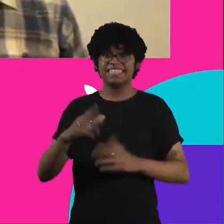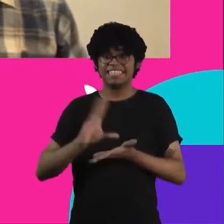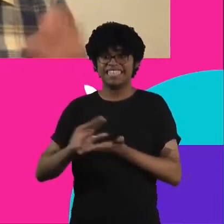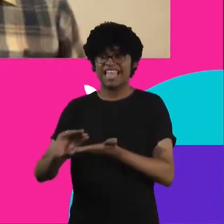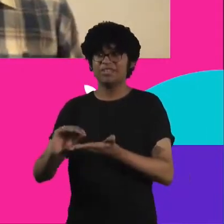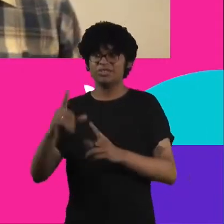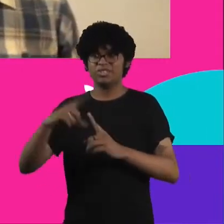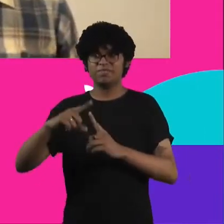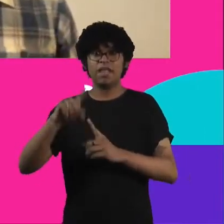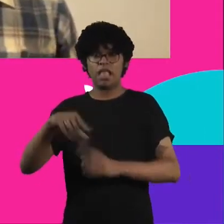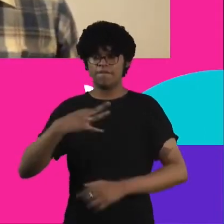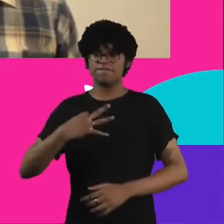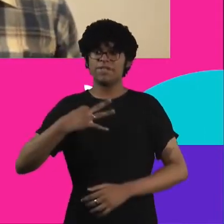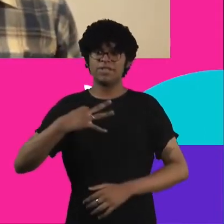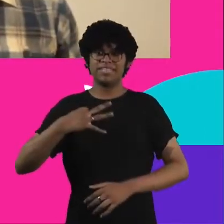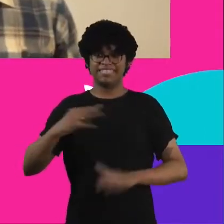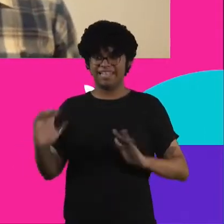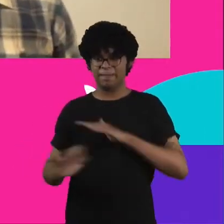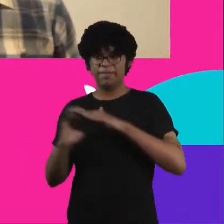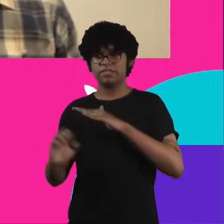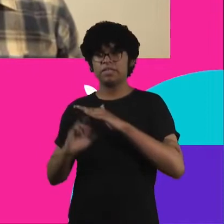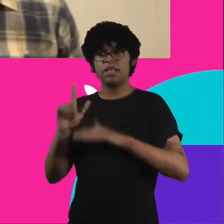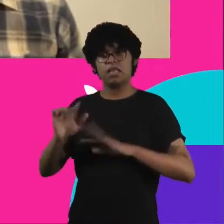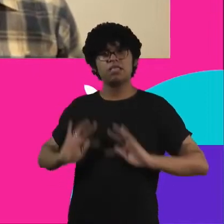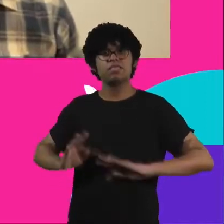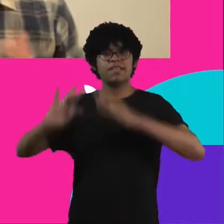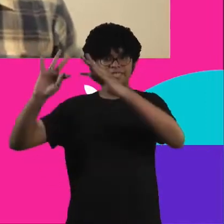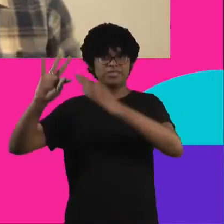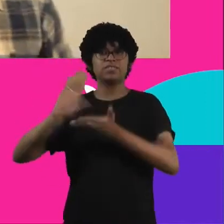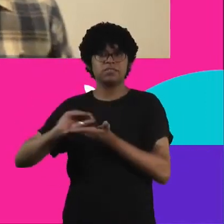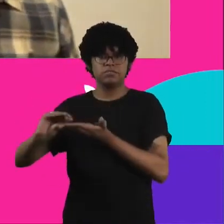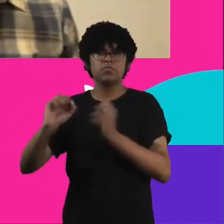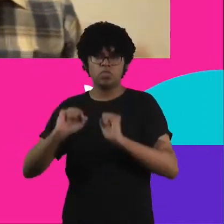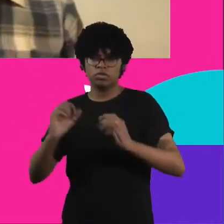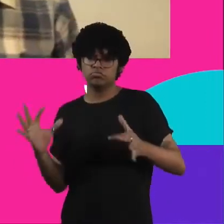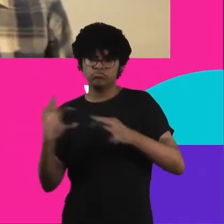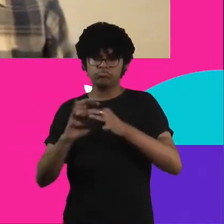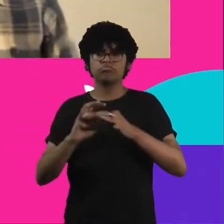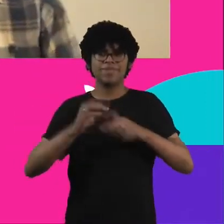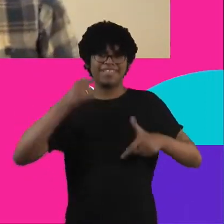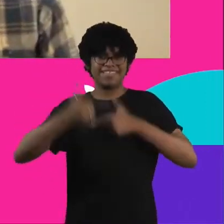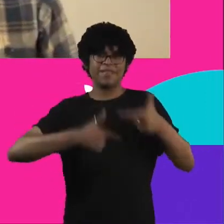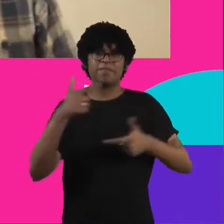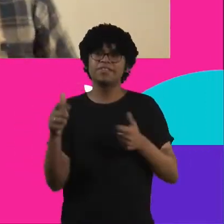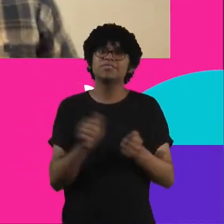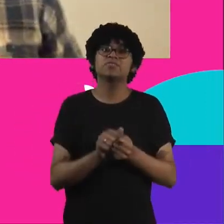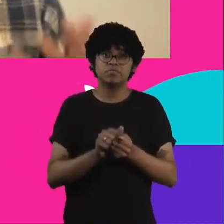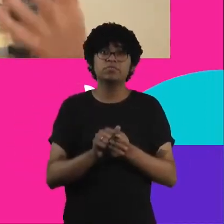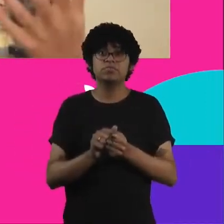minha fundação da DataKind, que é uma organização sem fins lucrativos de voluntários, onde tecnólogos e cientistas de